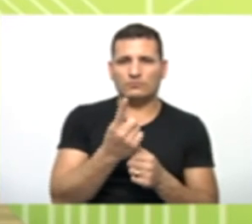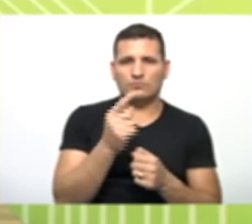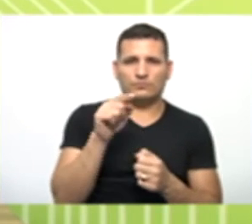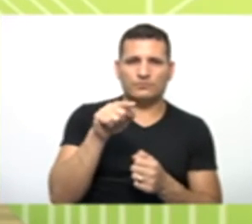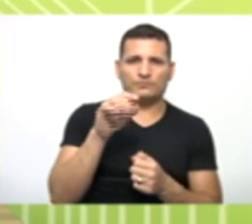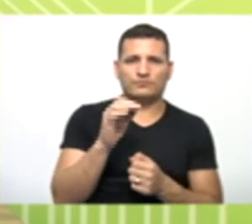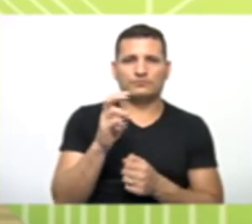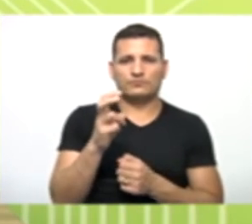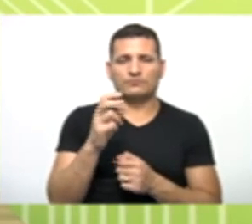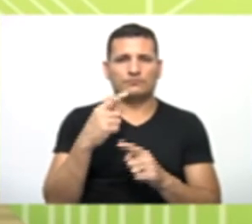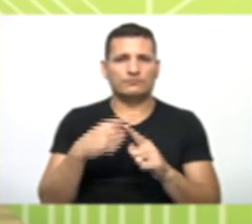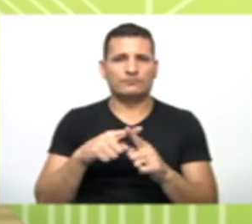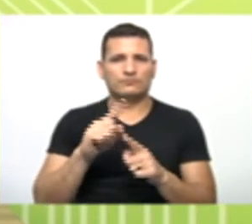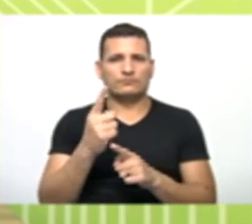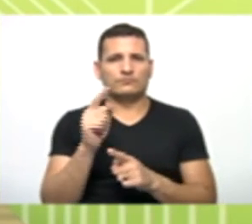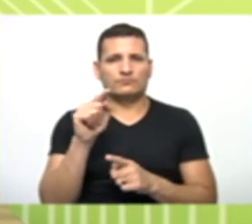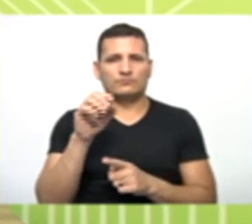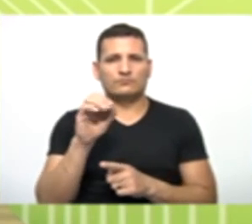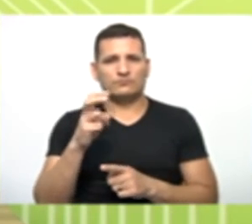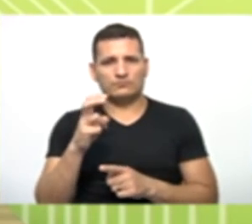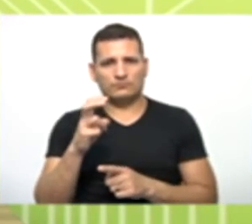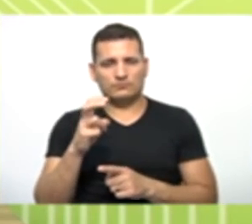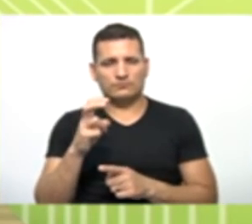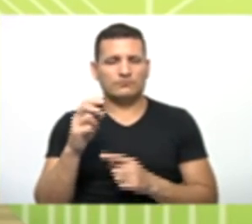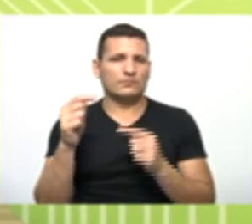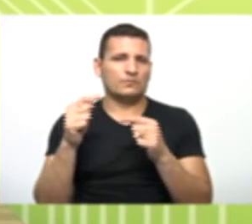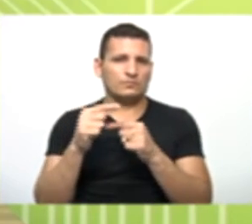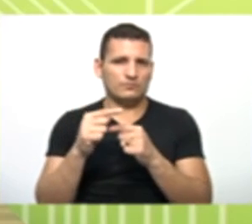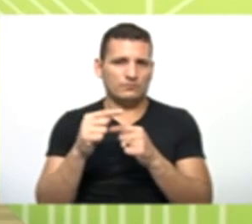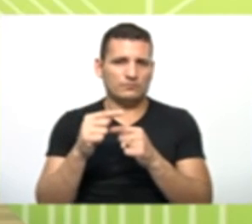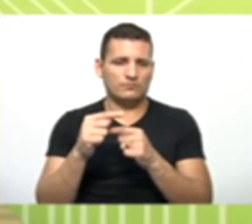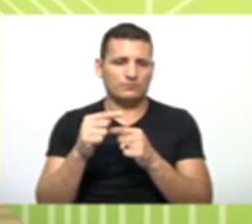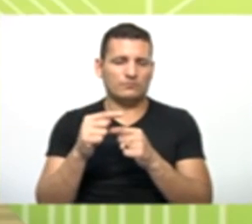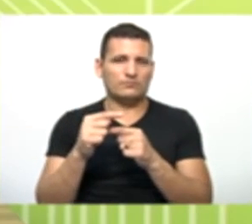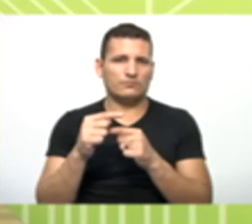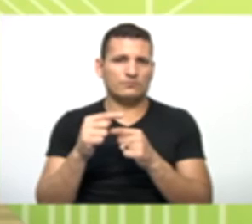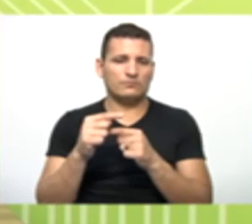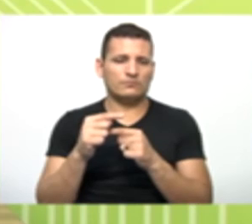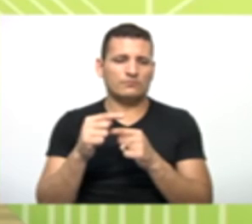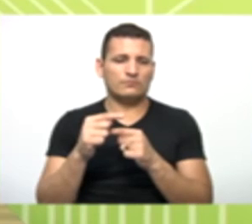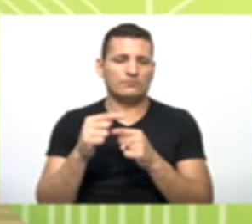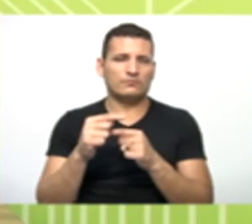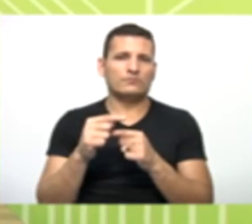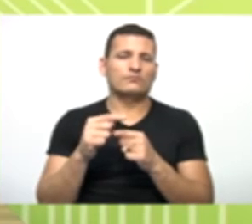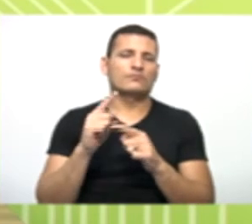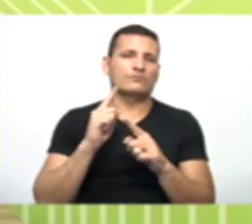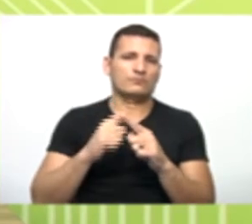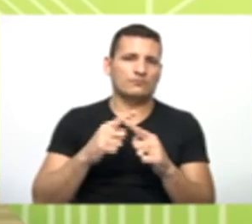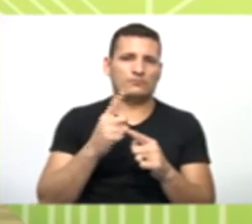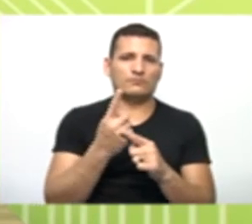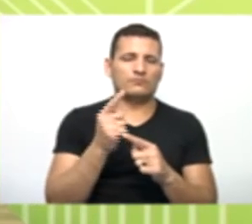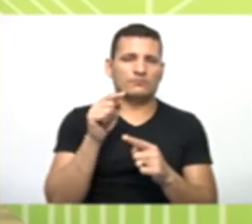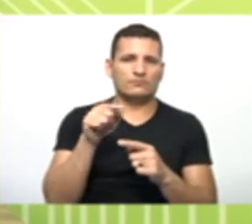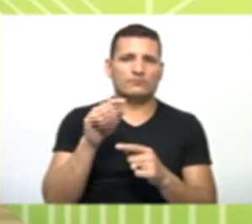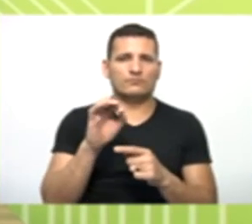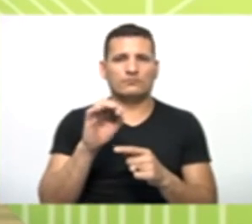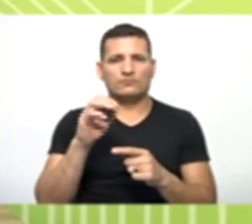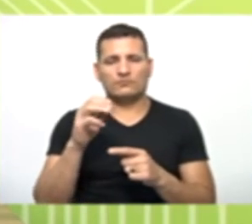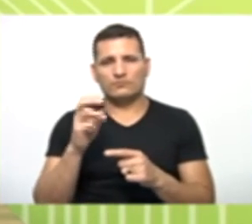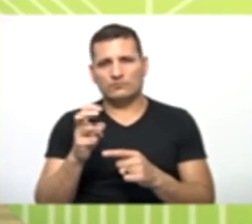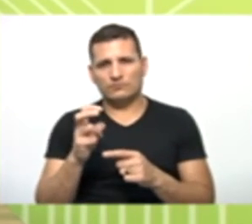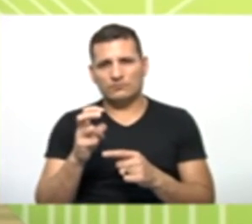1,05 vezes 1,05, sinal de igual, já foi 2 vezes, aí você vezes 1,05,